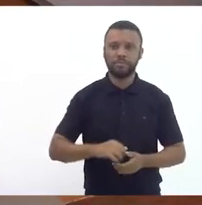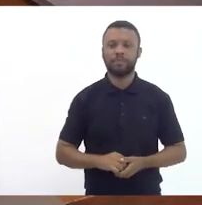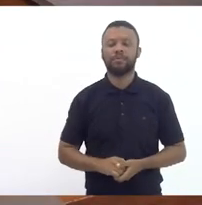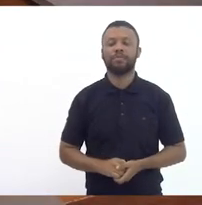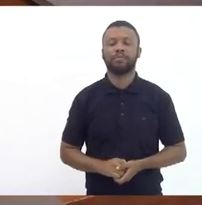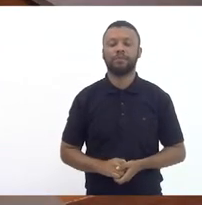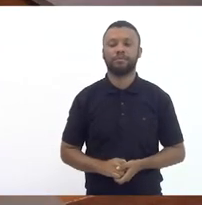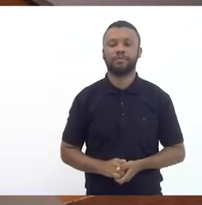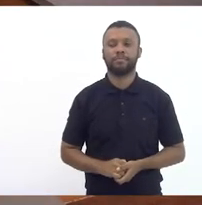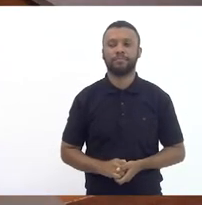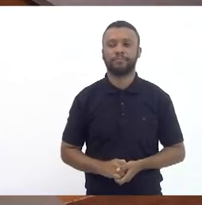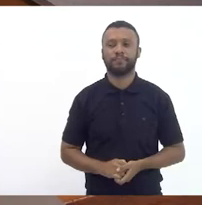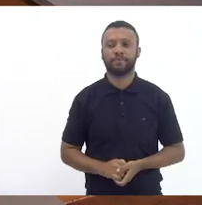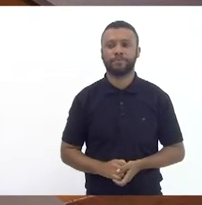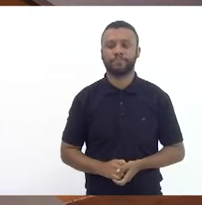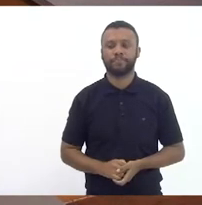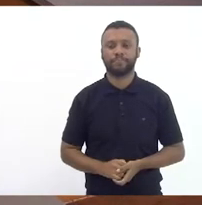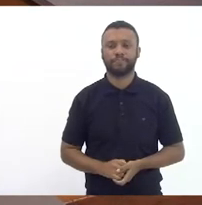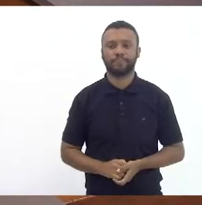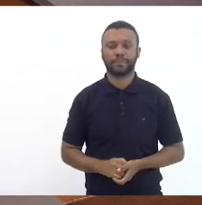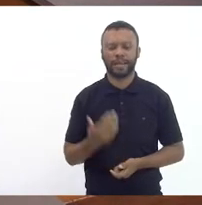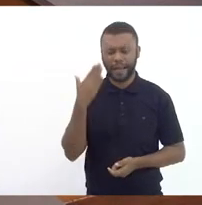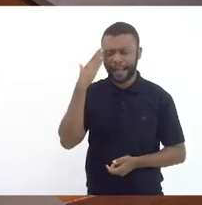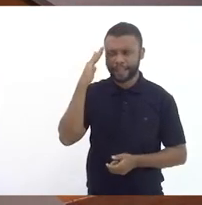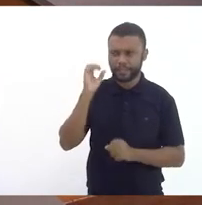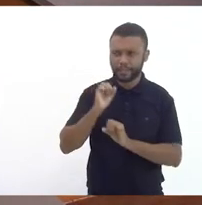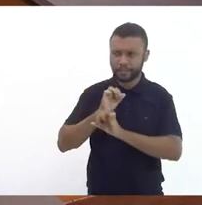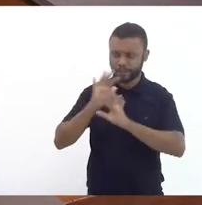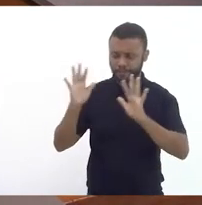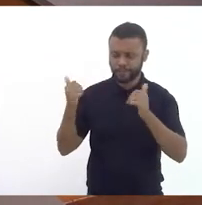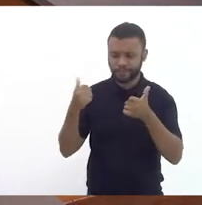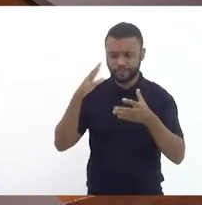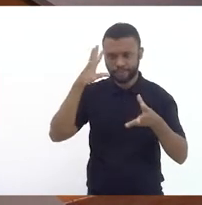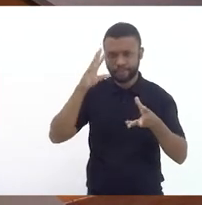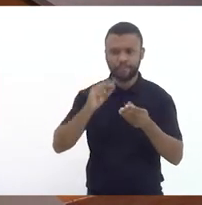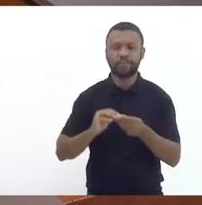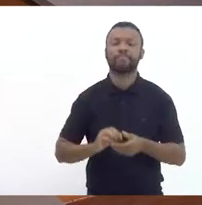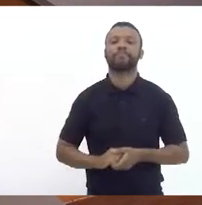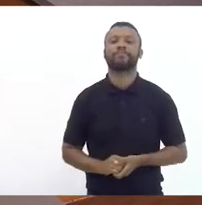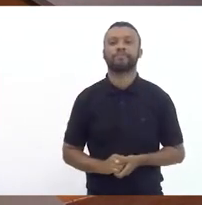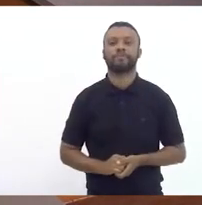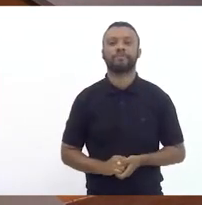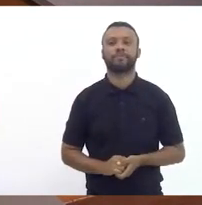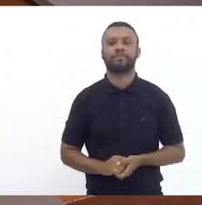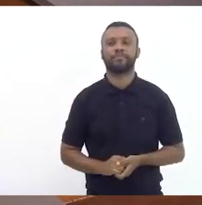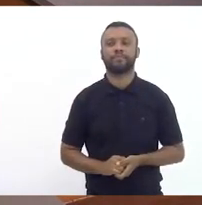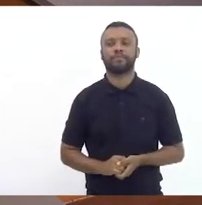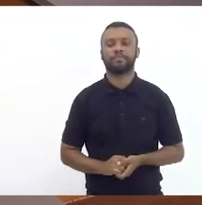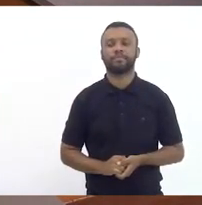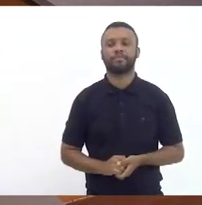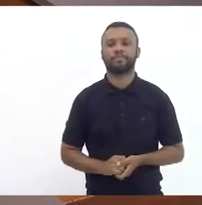Entendeu agora, André? Entendi, entendi. São 20 no total. Já entendi. 104 estações.